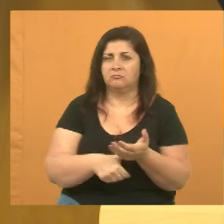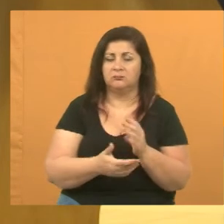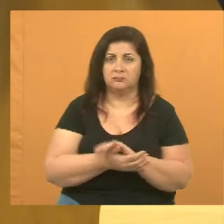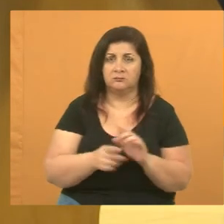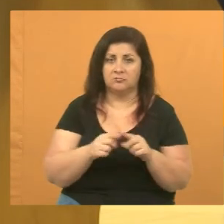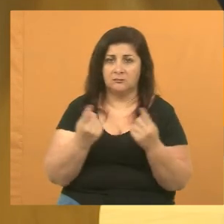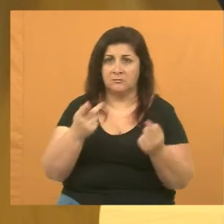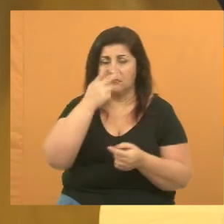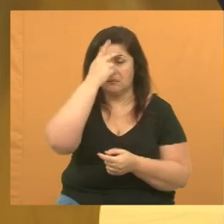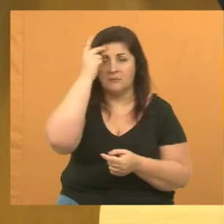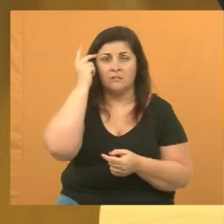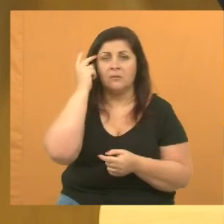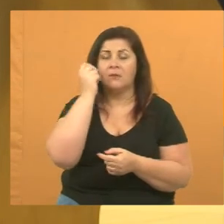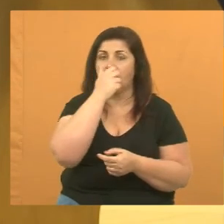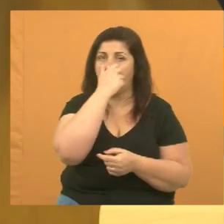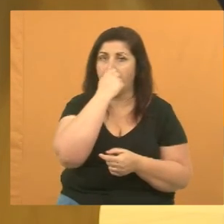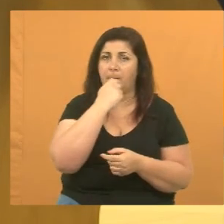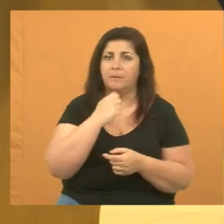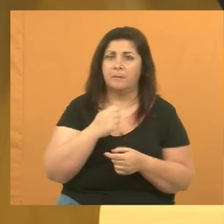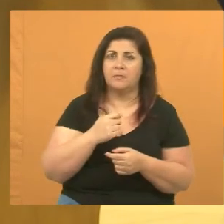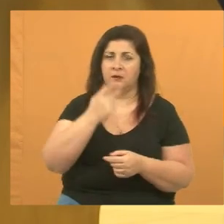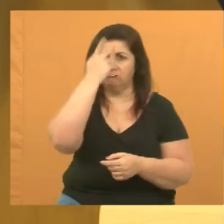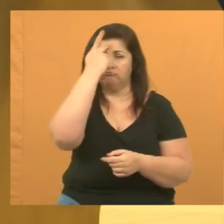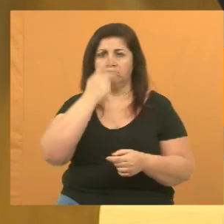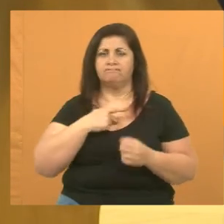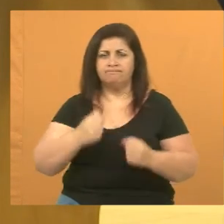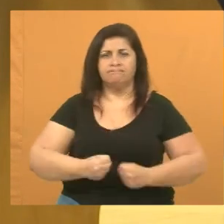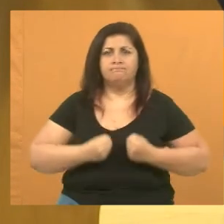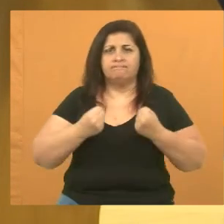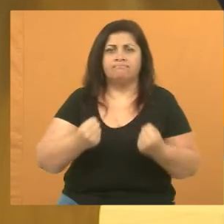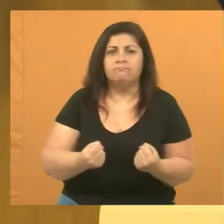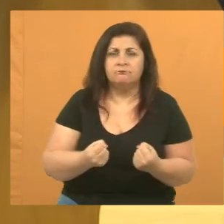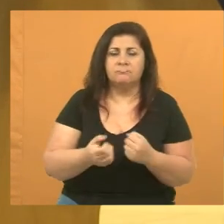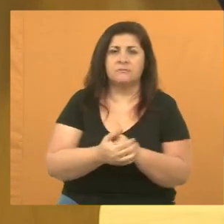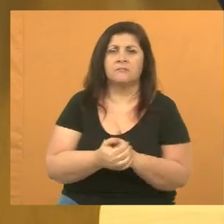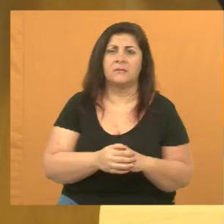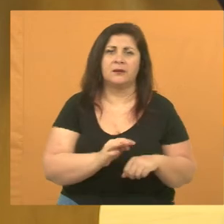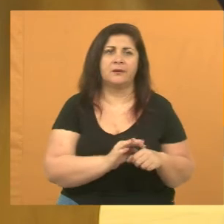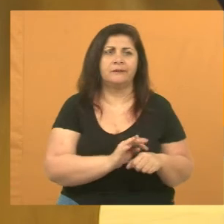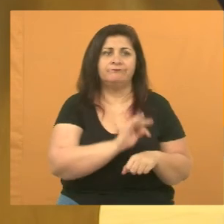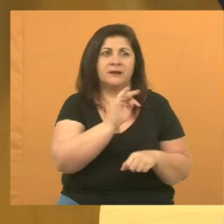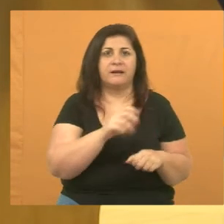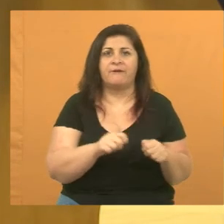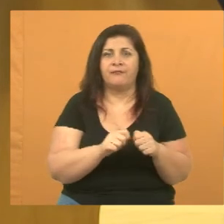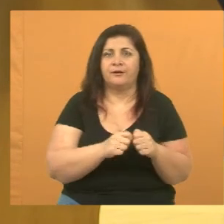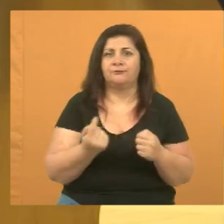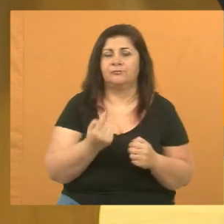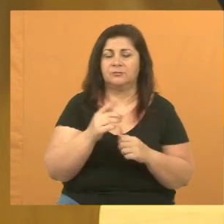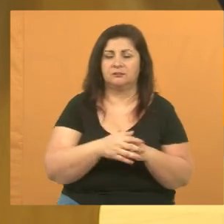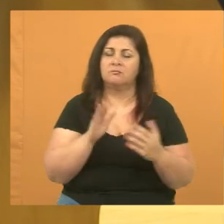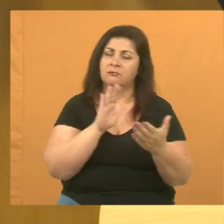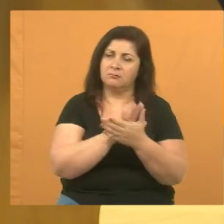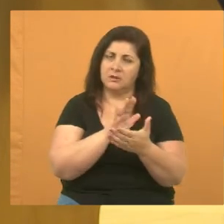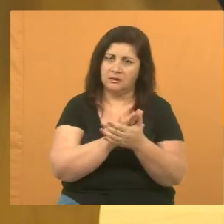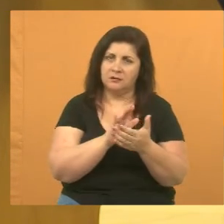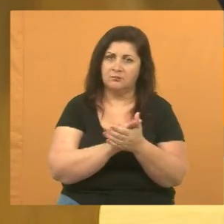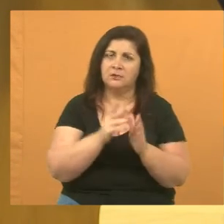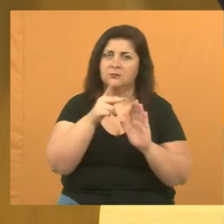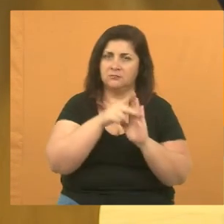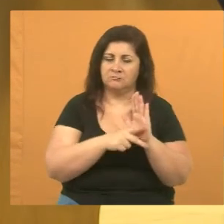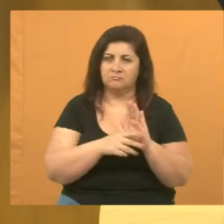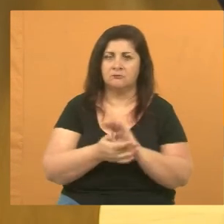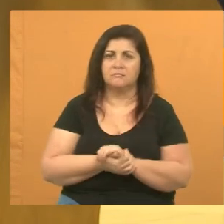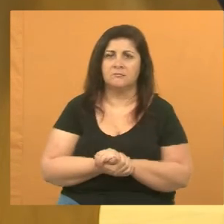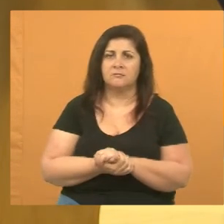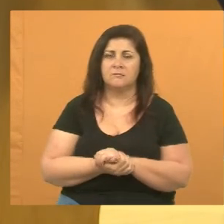mas que as pessoas, por suas próprias forças, por sua própria técnica, constroem esse imóvel. Parabéns pelo projeto,